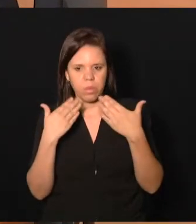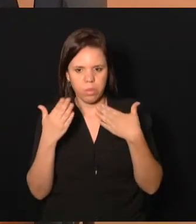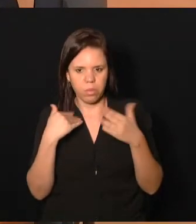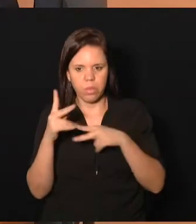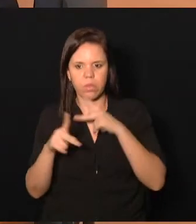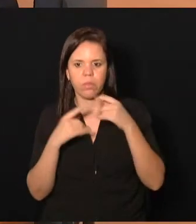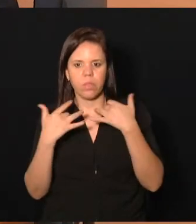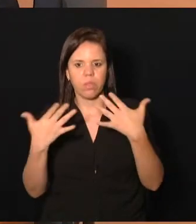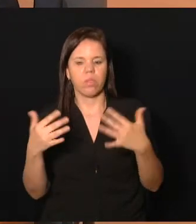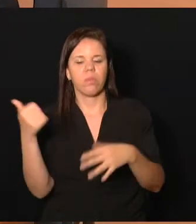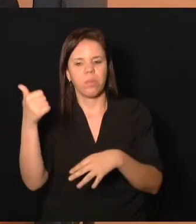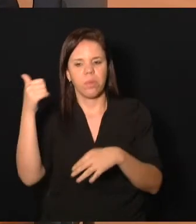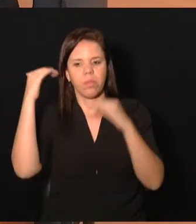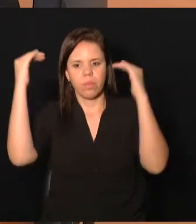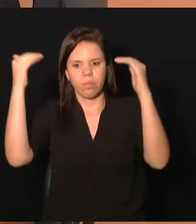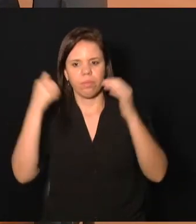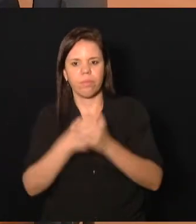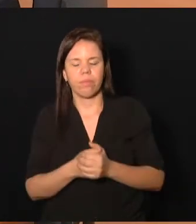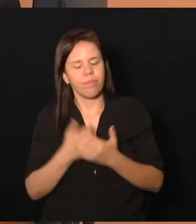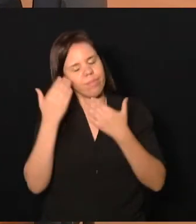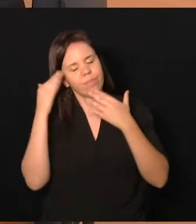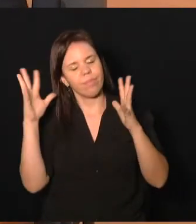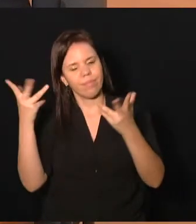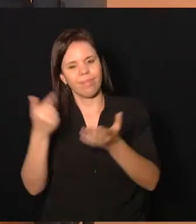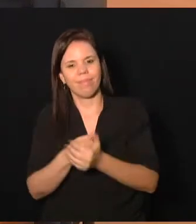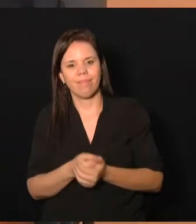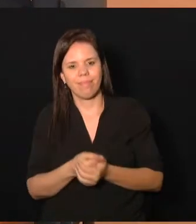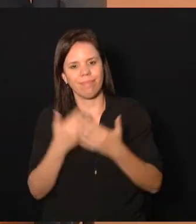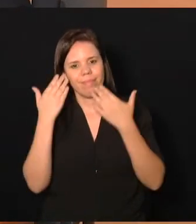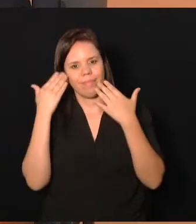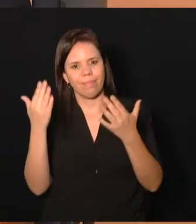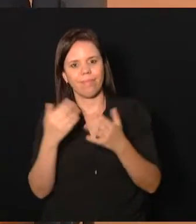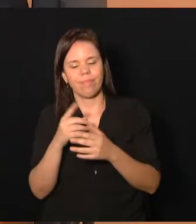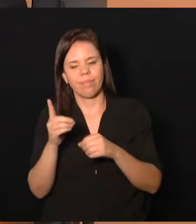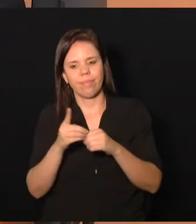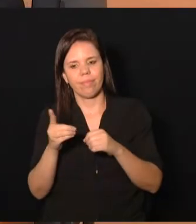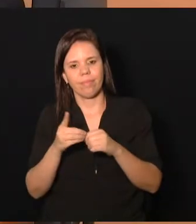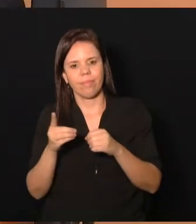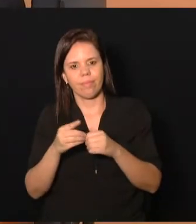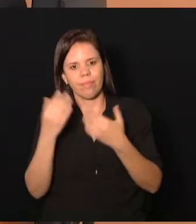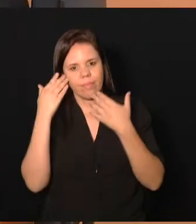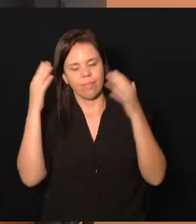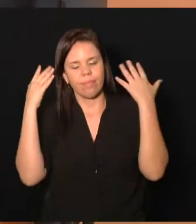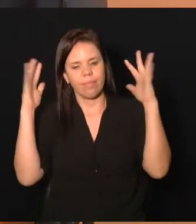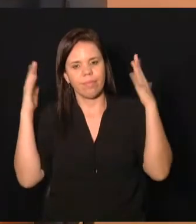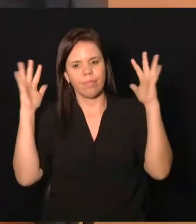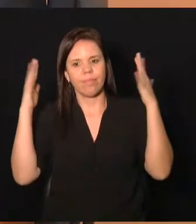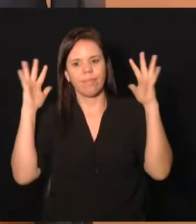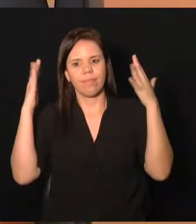população campineira em primeiro lugar. Obrigado por tudo. Obrigado, doutor. A gente que agradece.